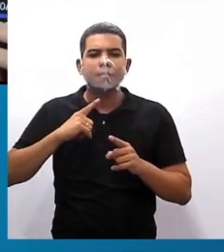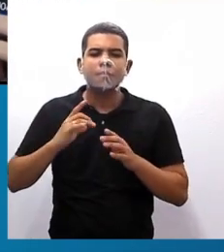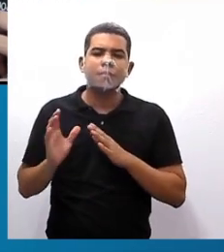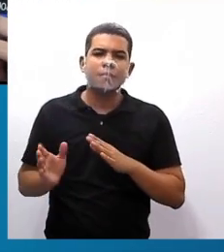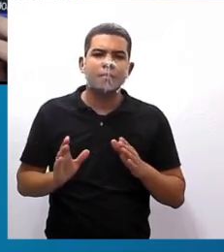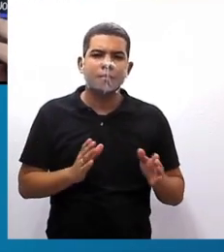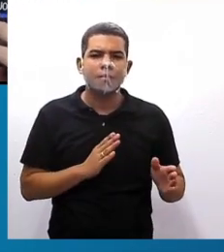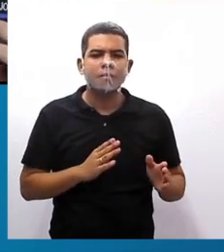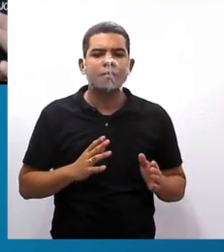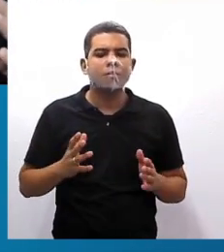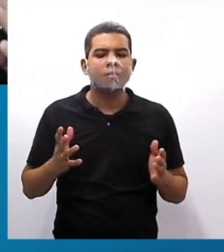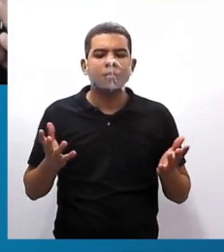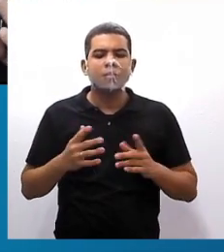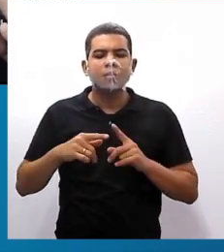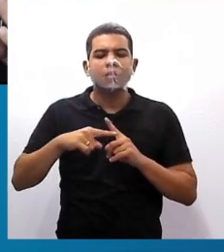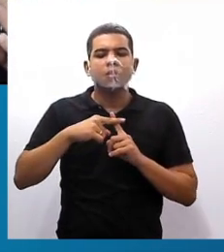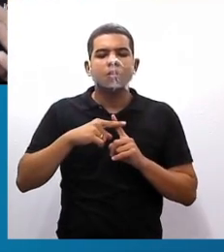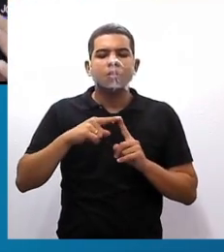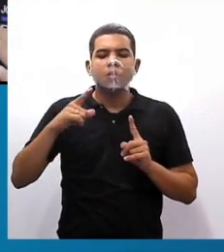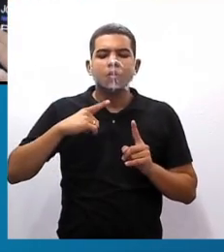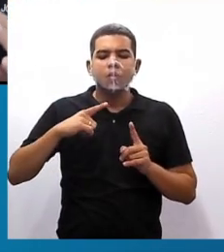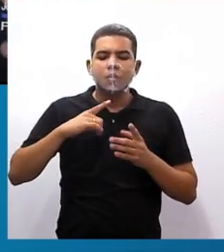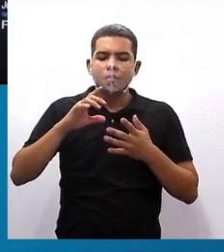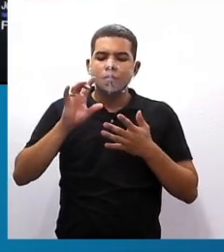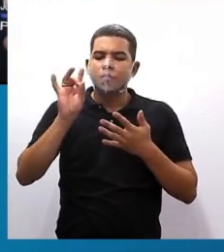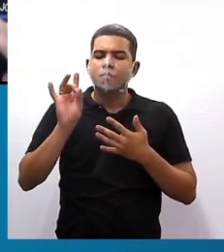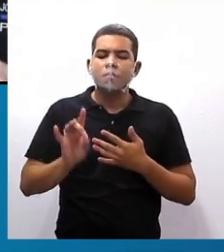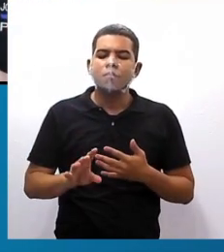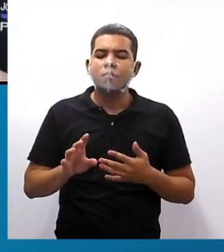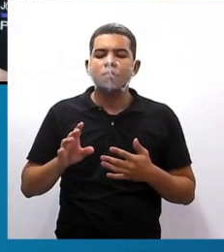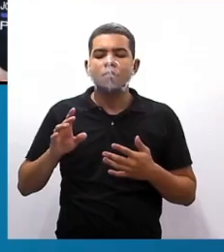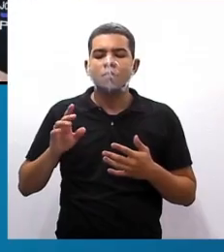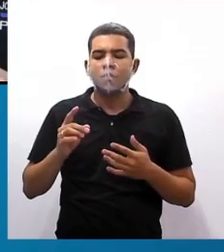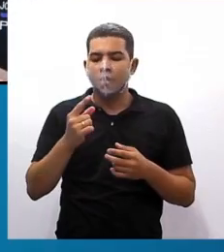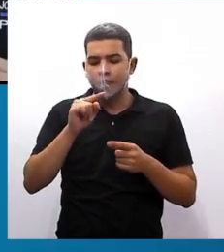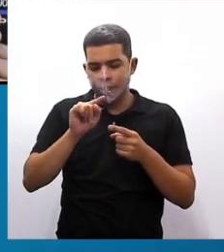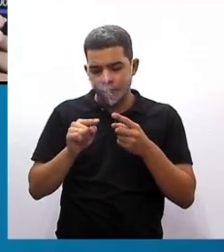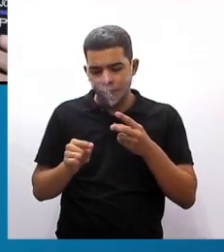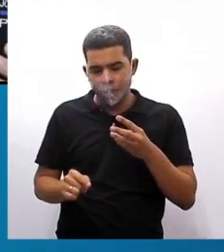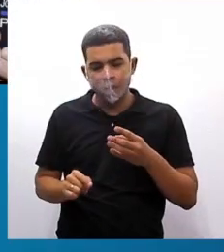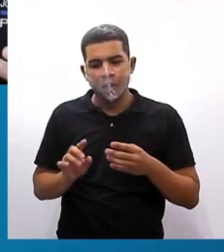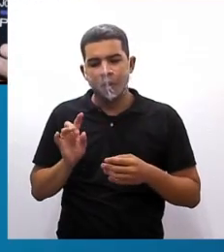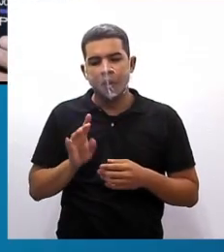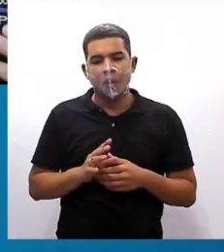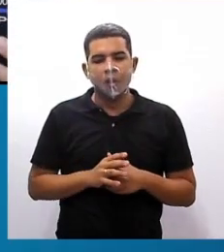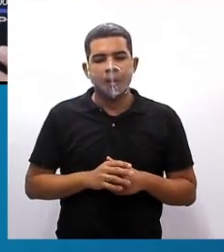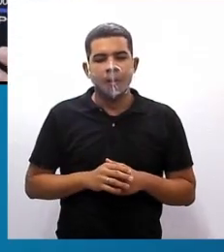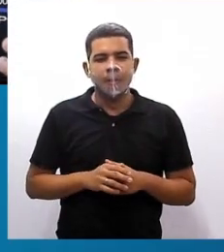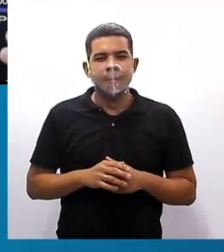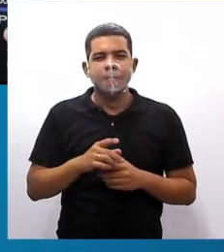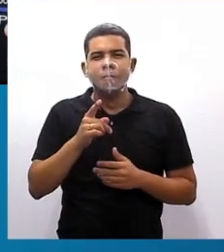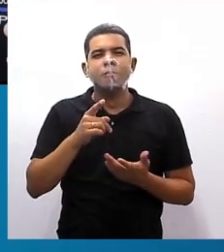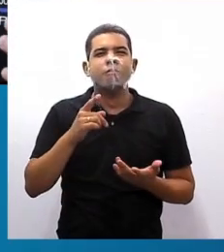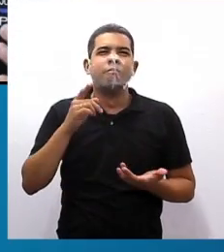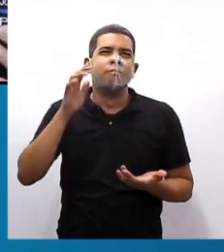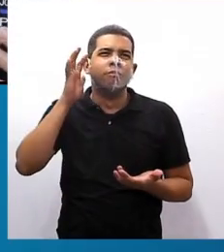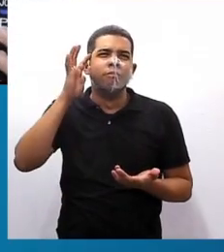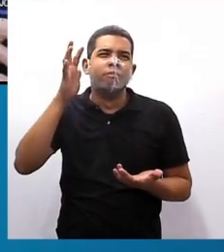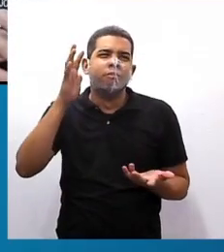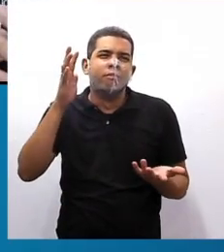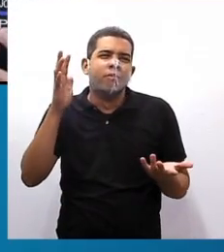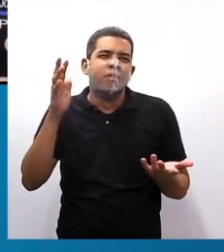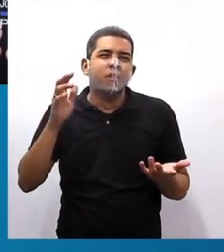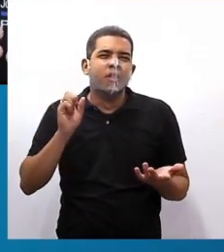também. O detalhe da soma é só colocar uma vírgula, todas as vírgulas, uma embaixo da outra. Aí você pode dizer, pessoal, e o número